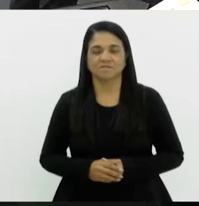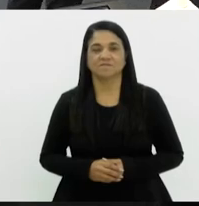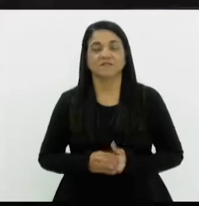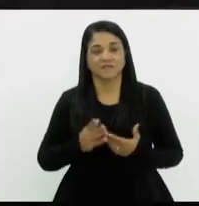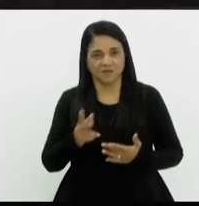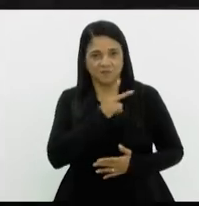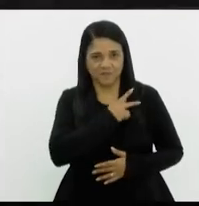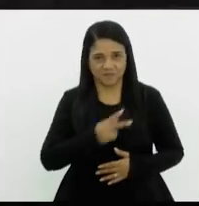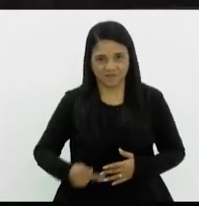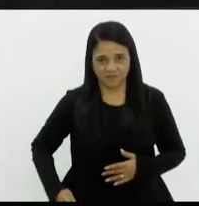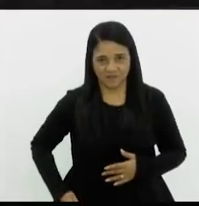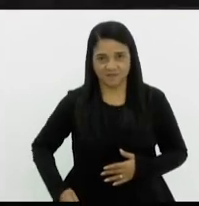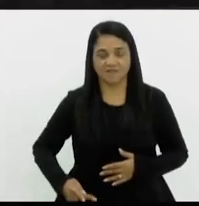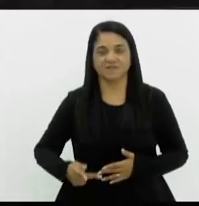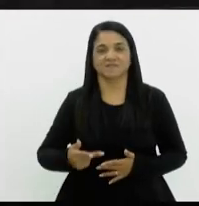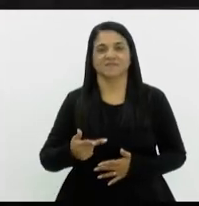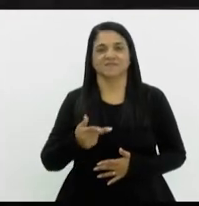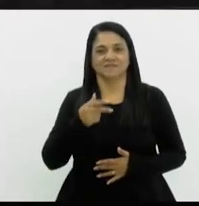Senhora presidente,